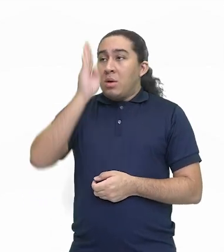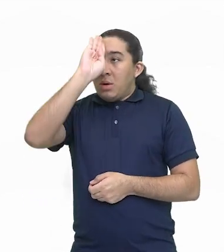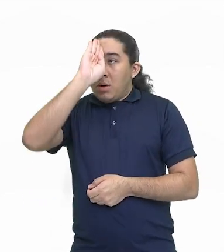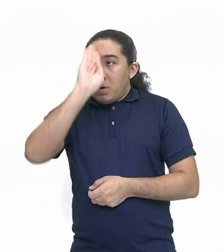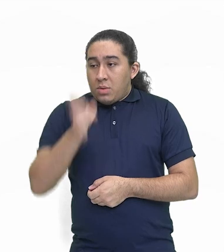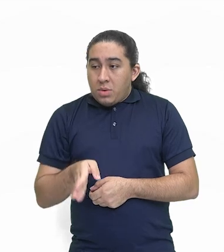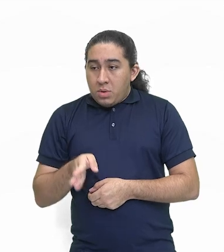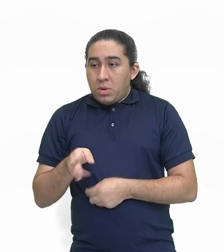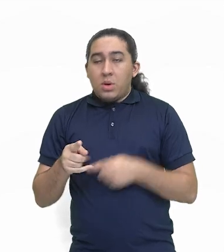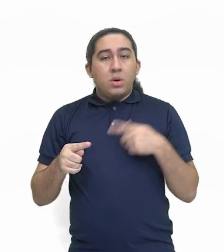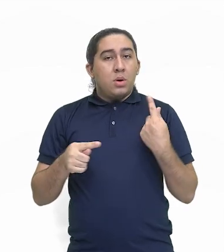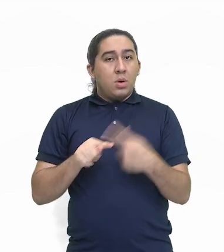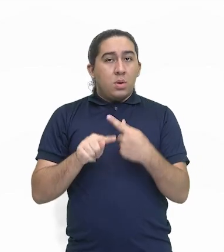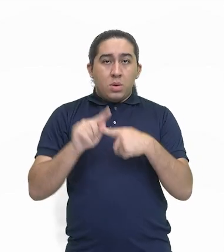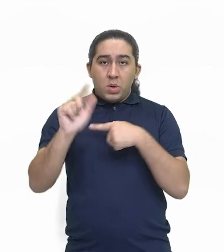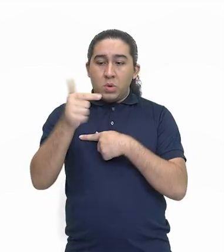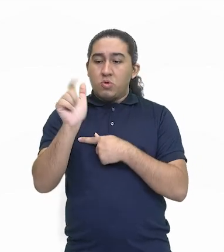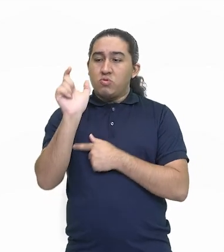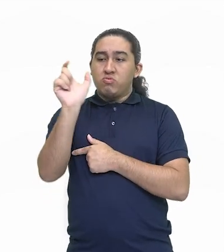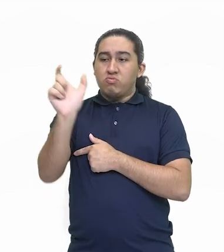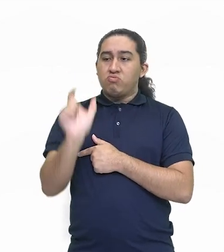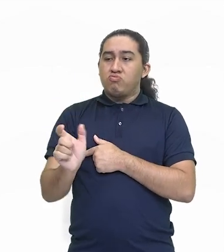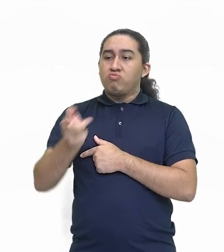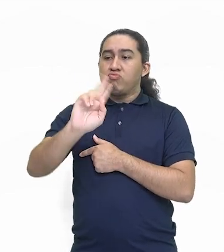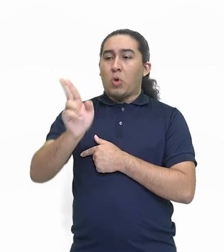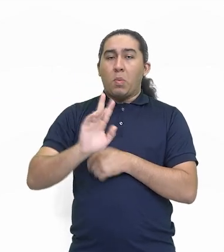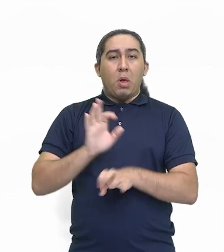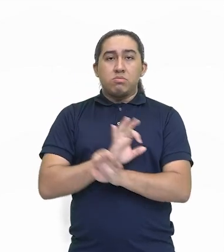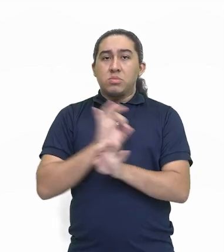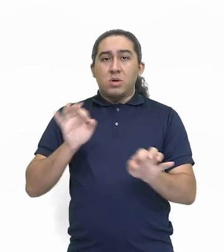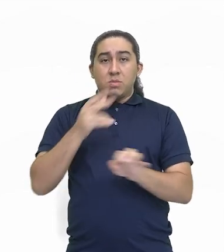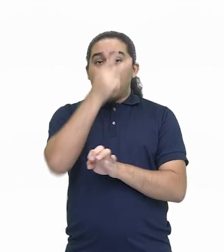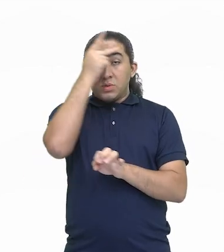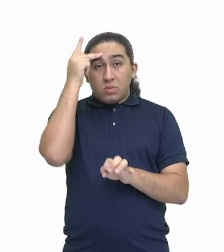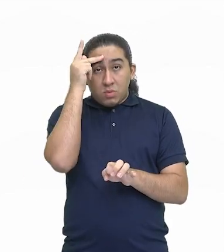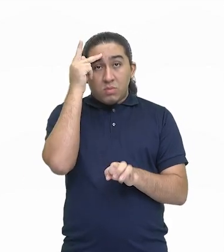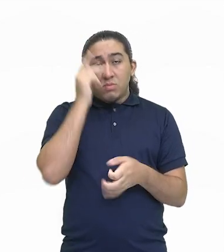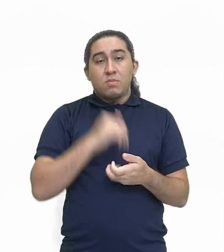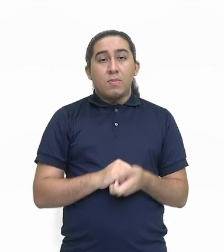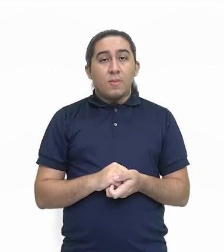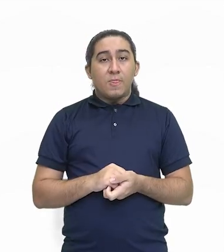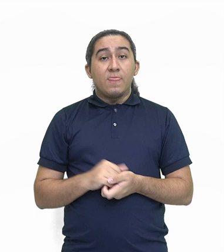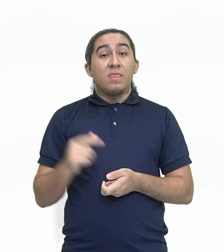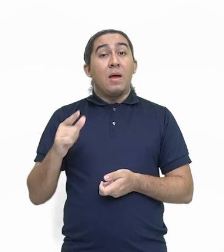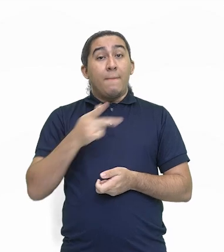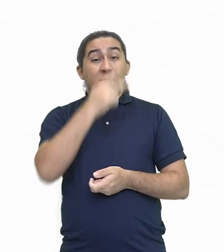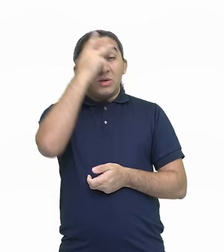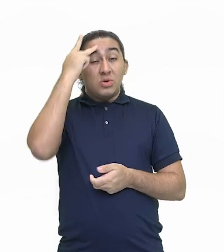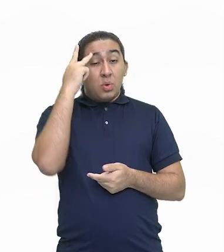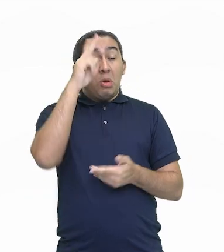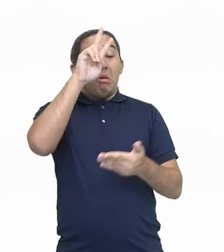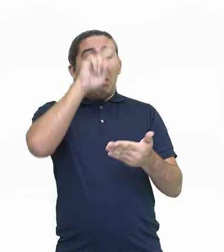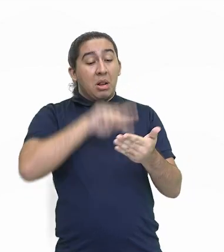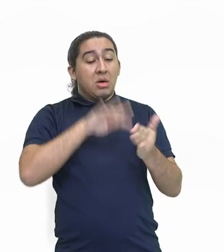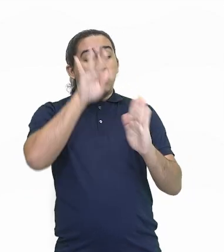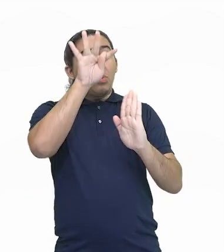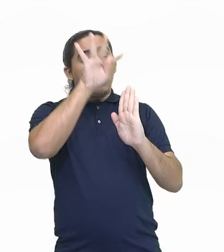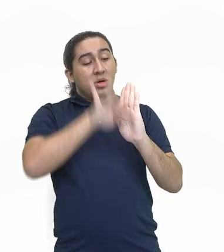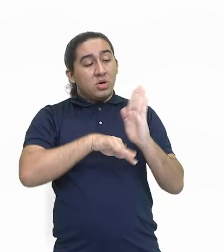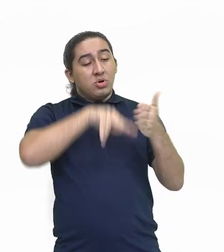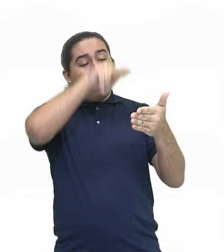não citava nomes. Né? Cabia às pessoas que fossem ler